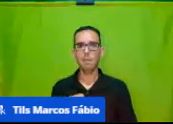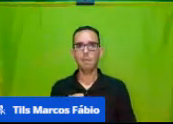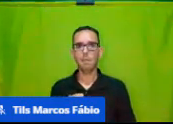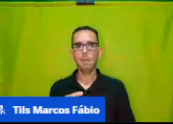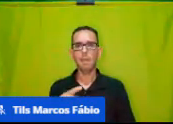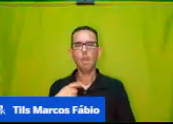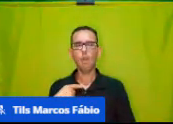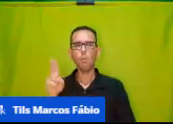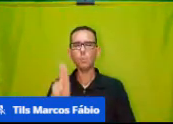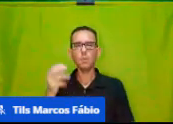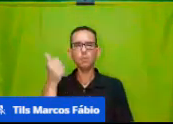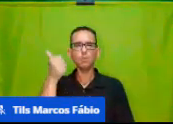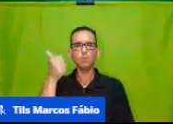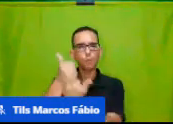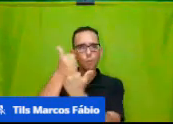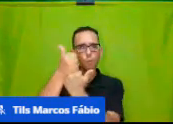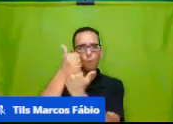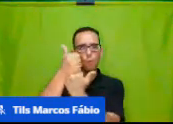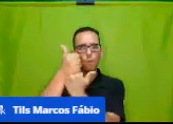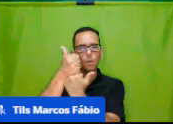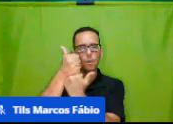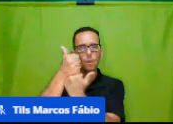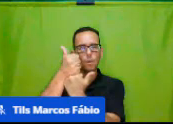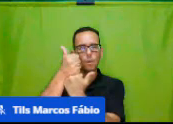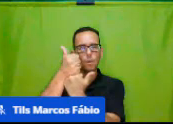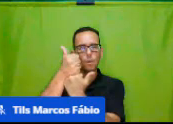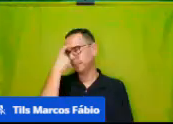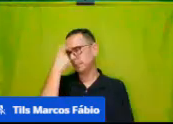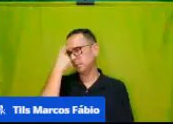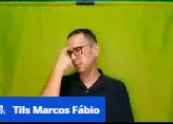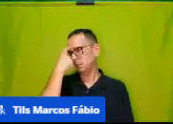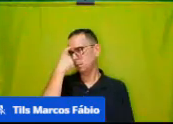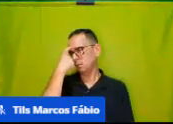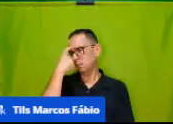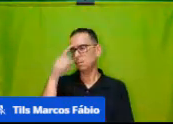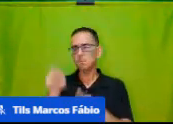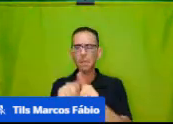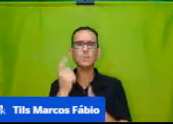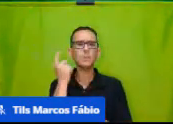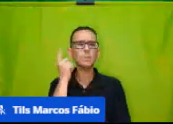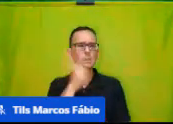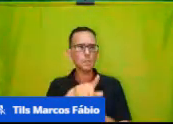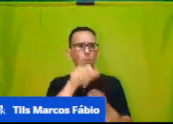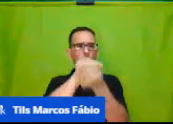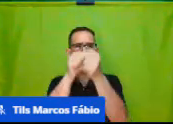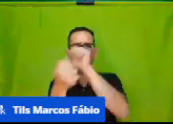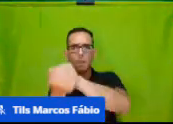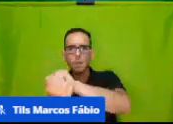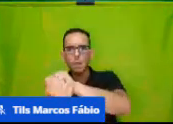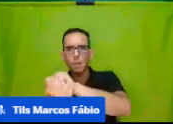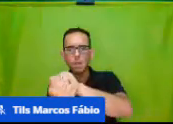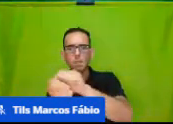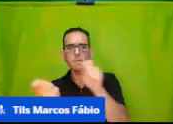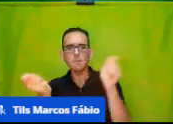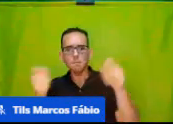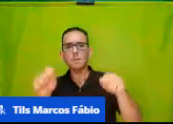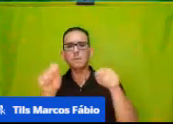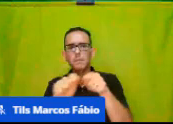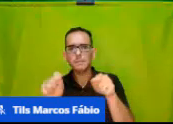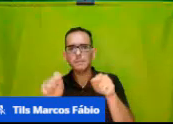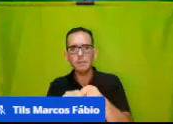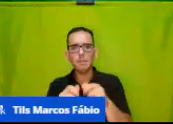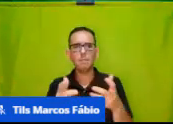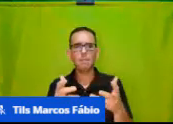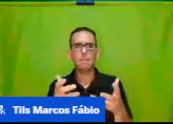né, só que assim, o suporte não era do jeito que eu estava pensando, mas aí a gente conseguiu adaptar ele de tal forma que consegue colocar ali